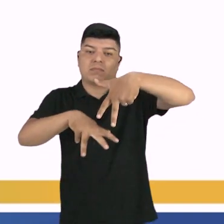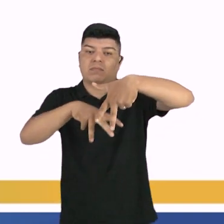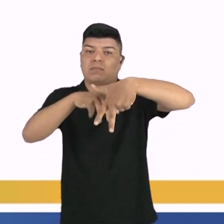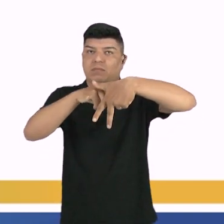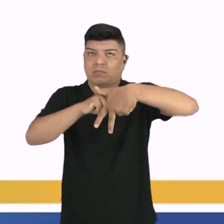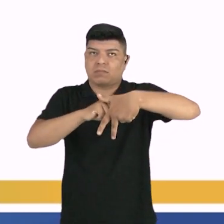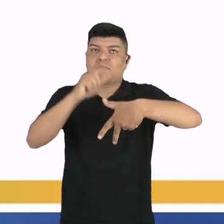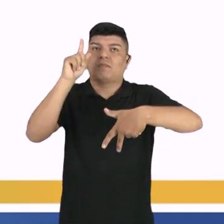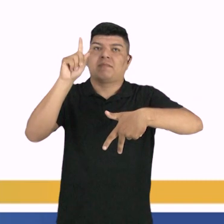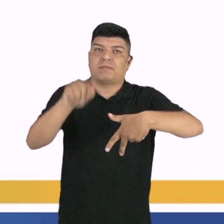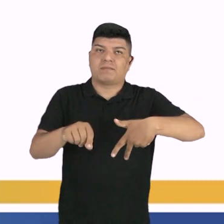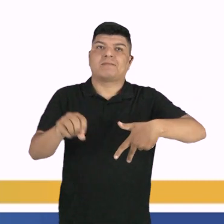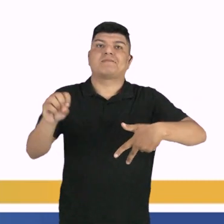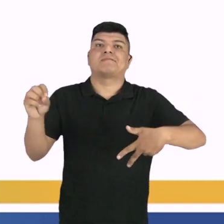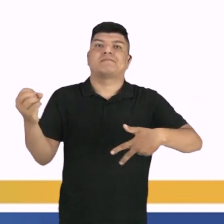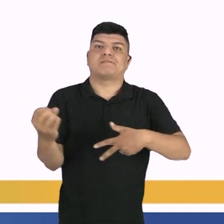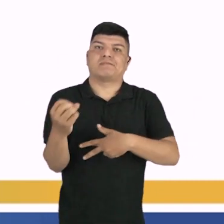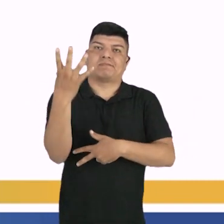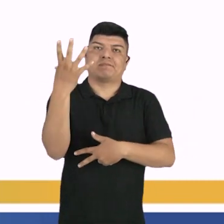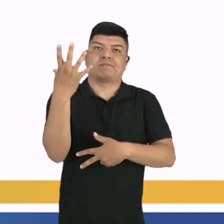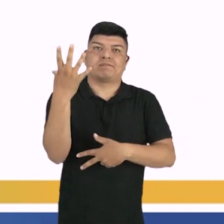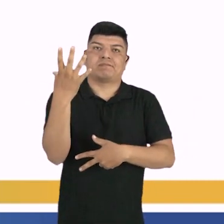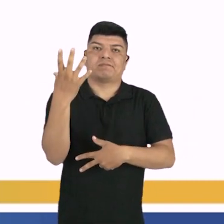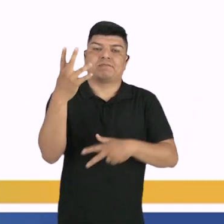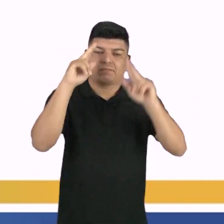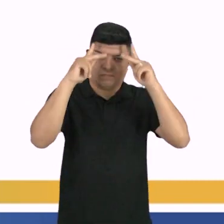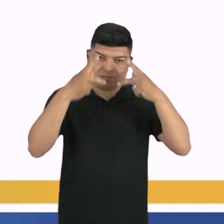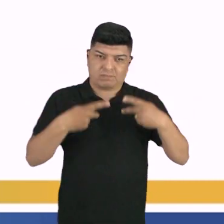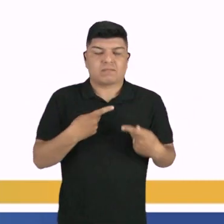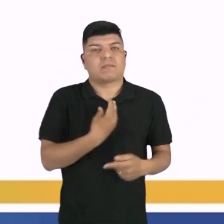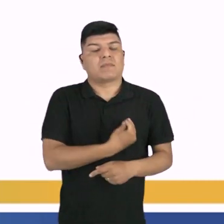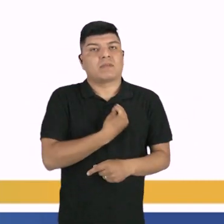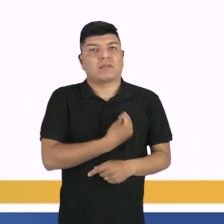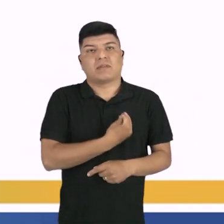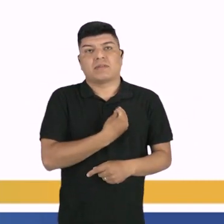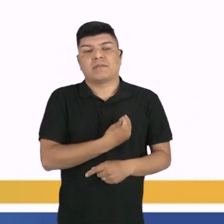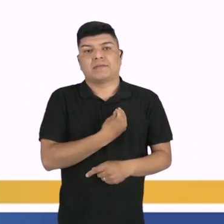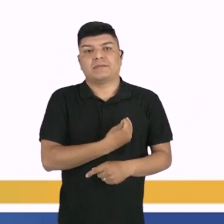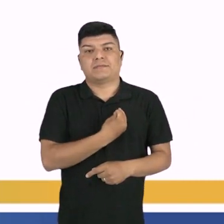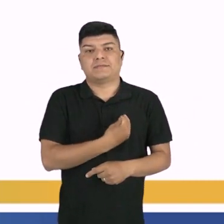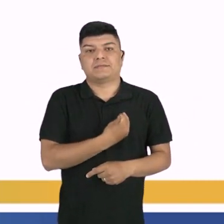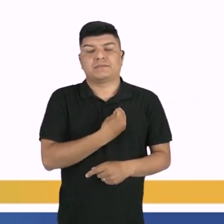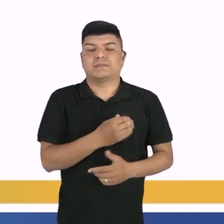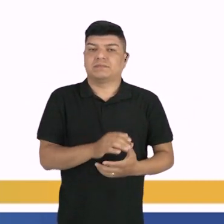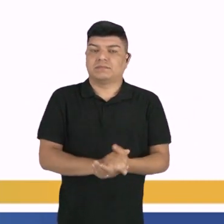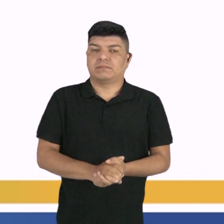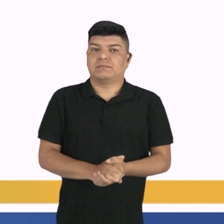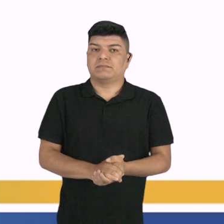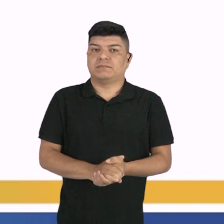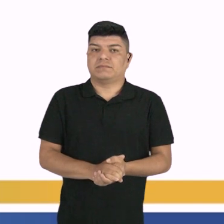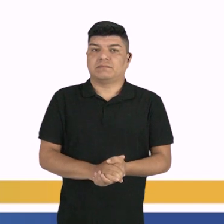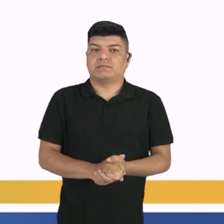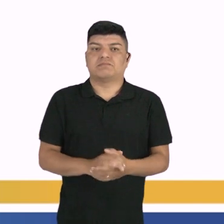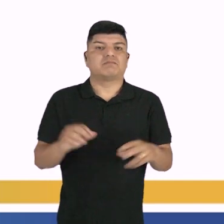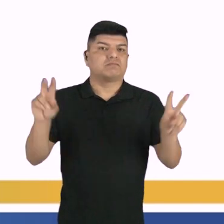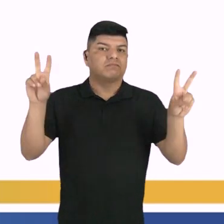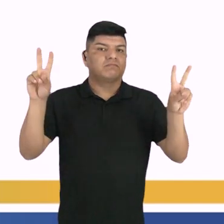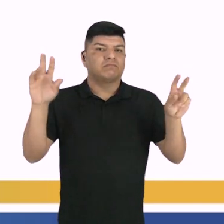é inerente à natureza humana. Se nós levarmos em consideração